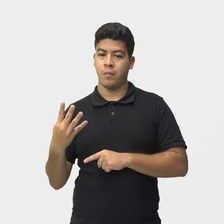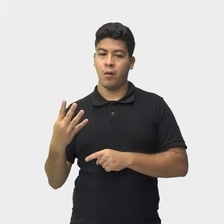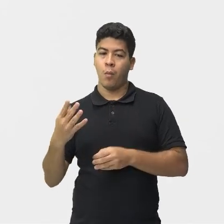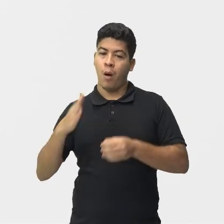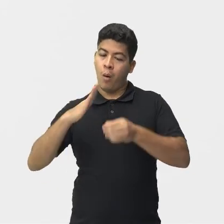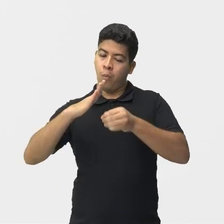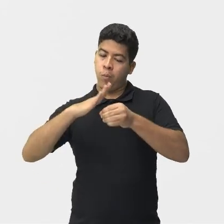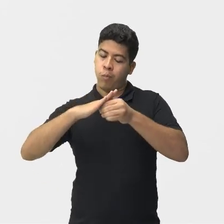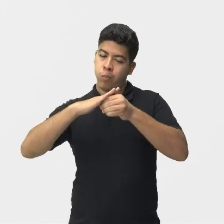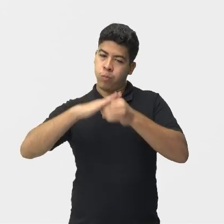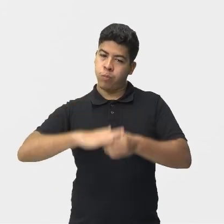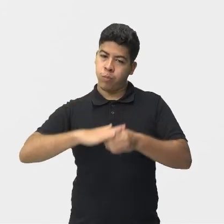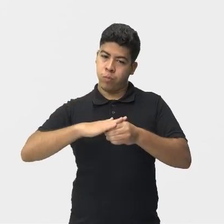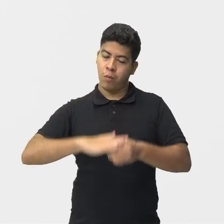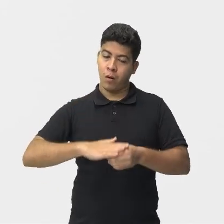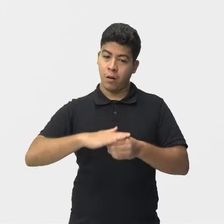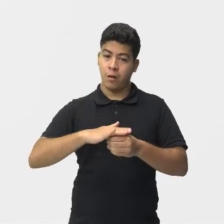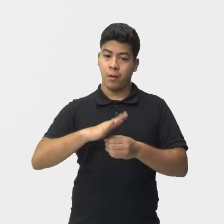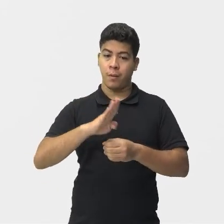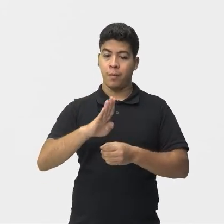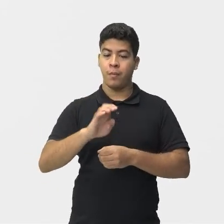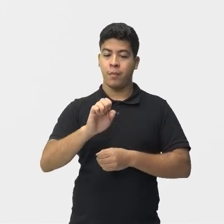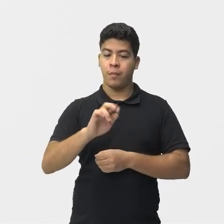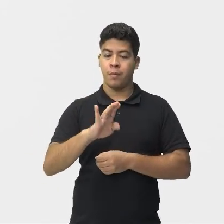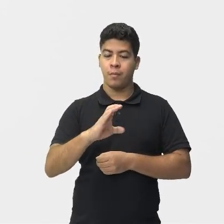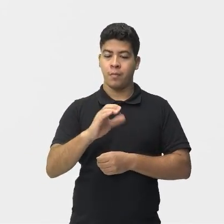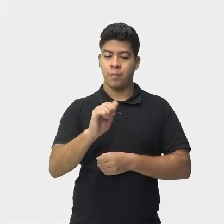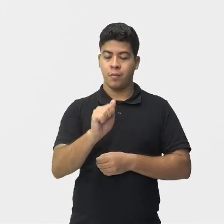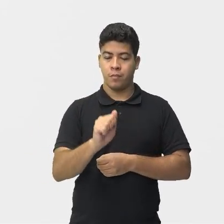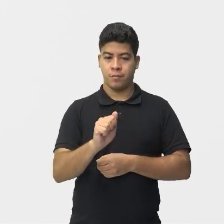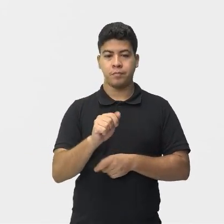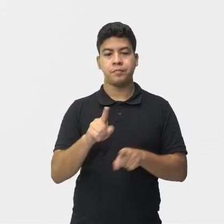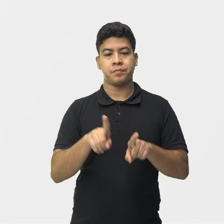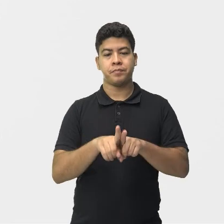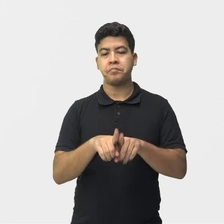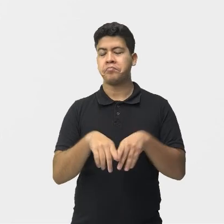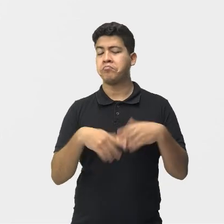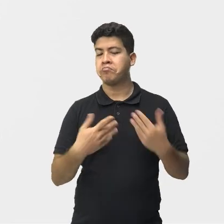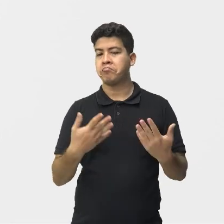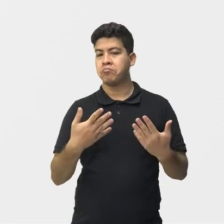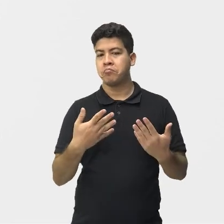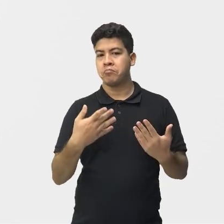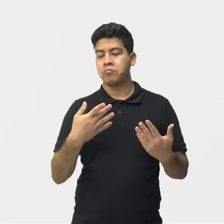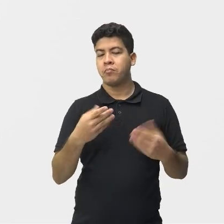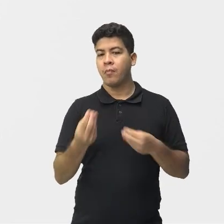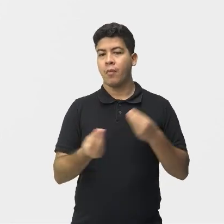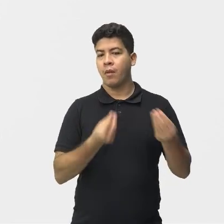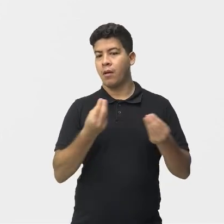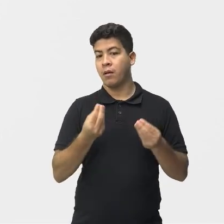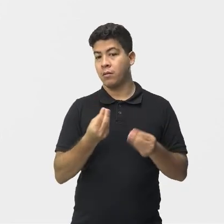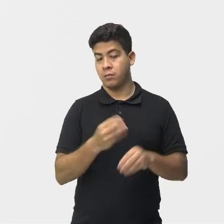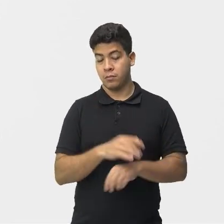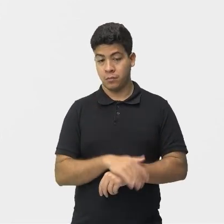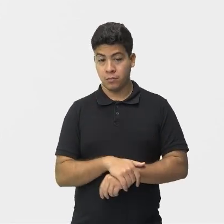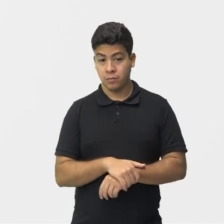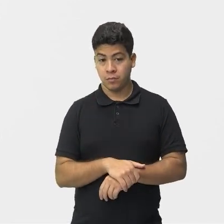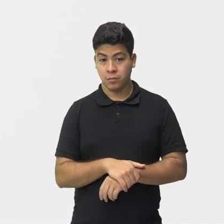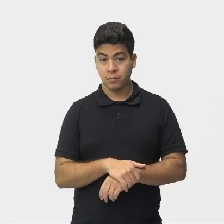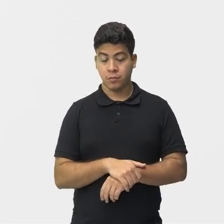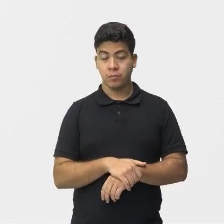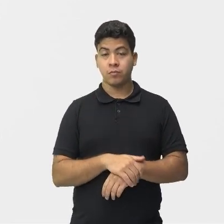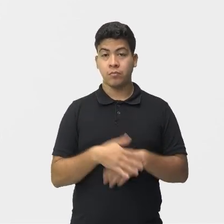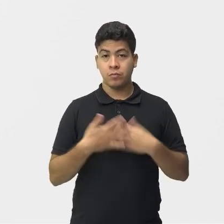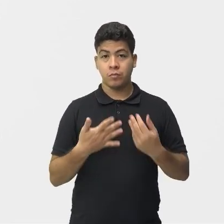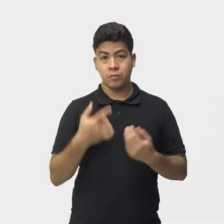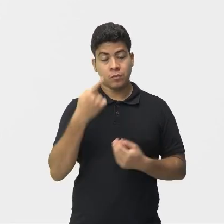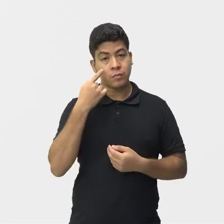o gás ele tem que retornar à sua condição inicial ao final dessas quatro transformações.